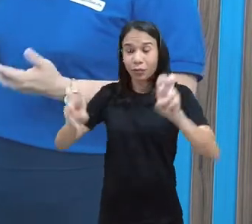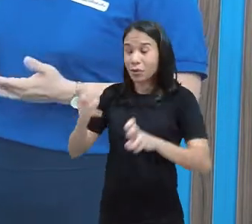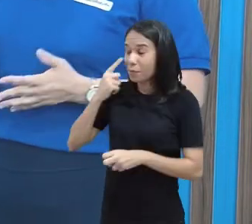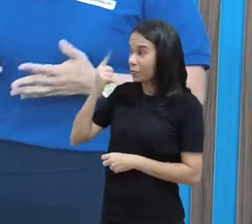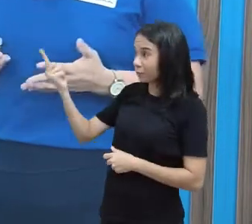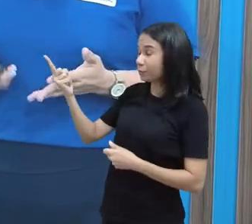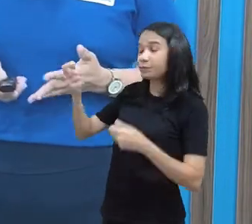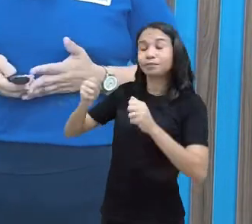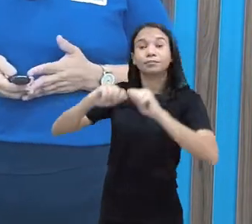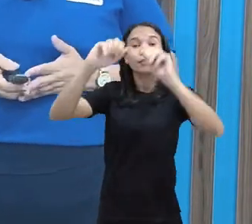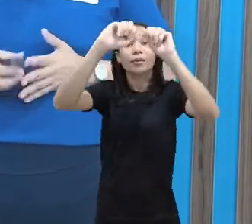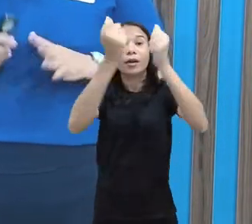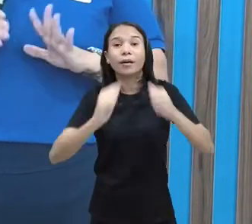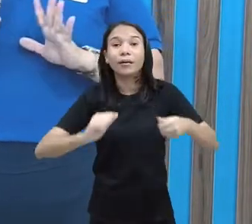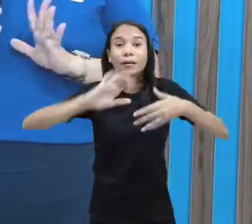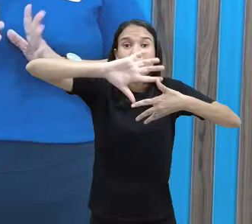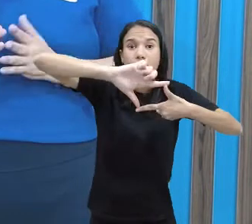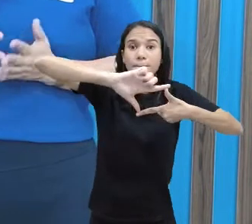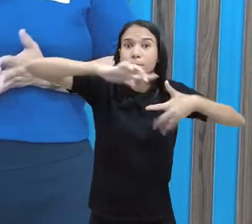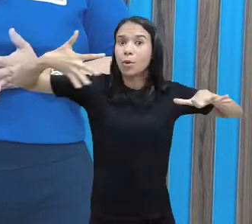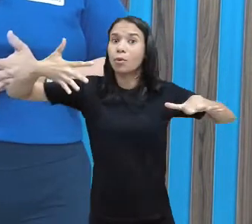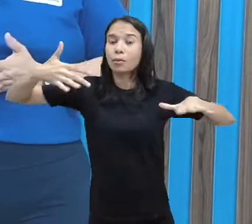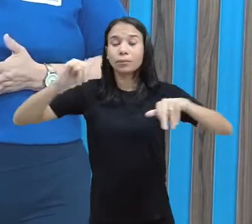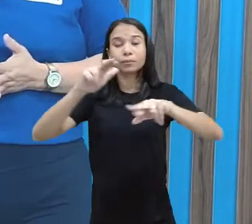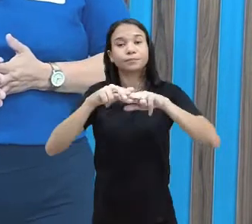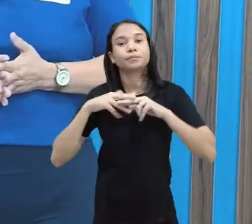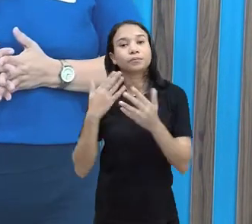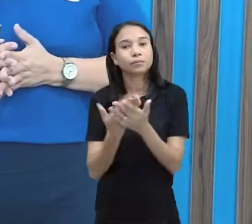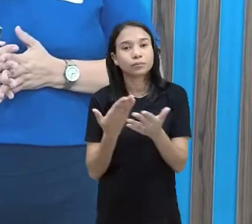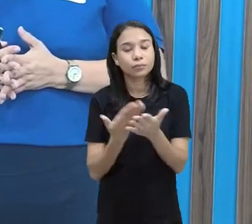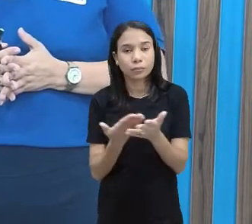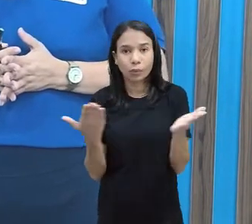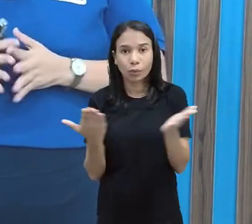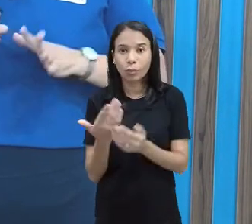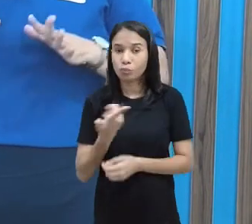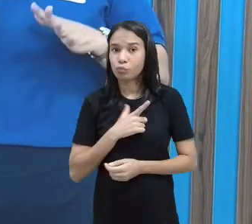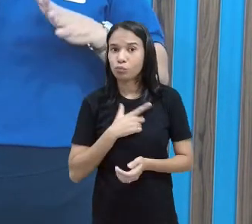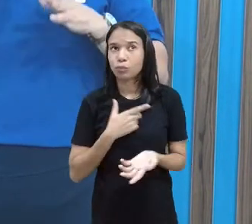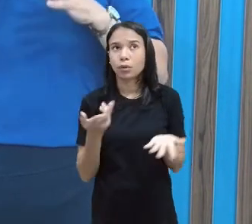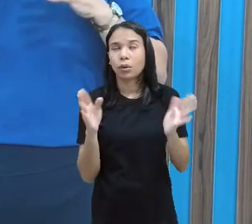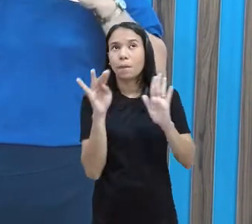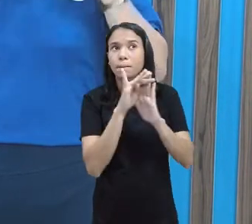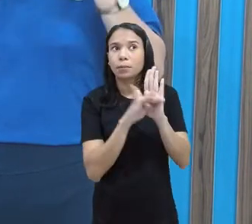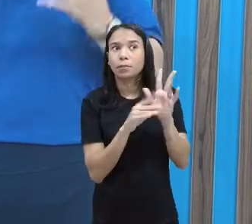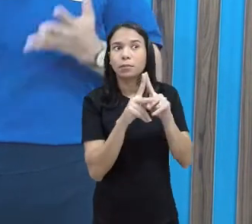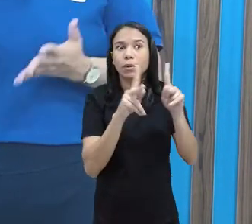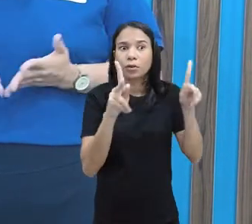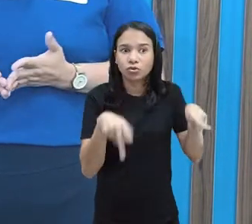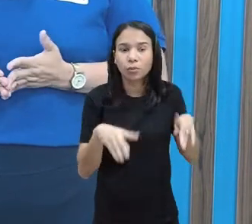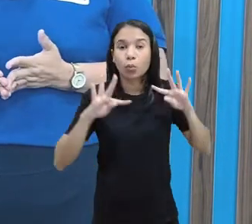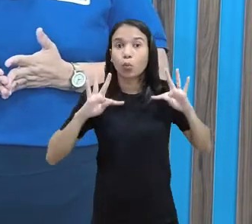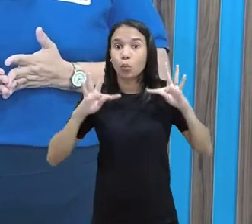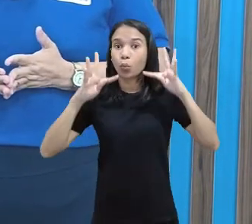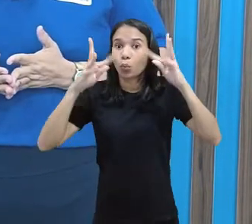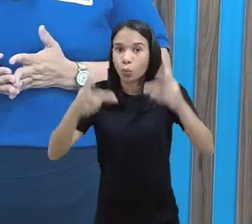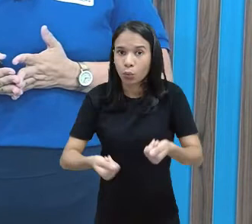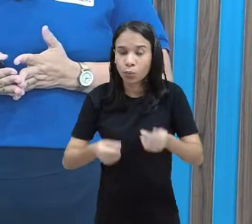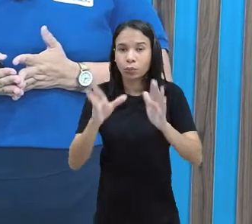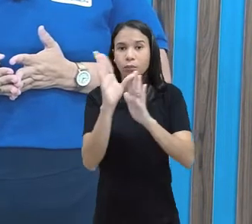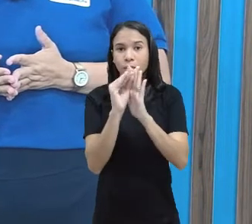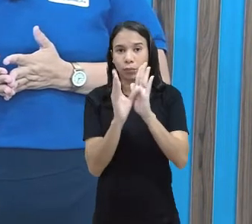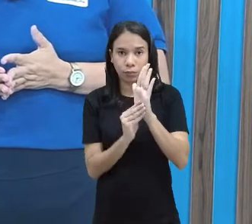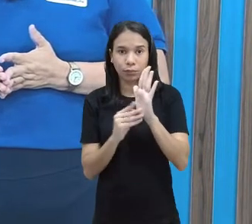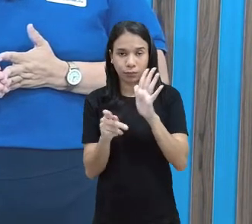hoje é arte moderna. Veja, essa aula eu não planejei dar conta de todo o conteúdo de